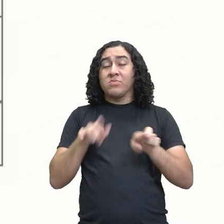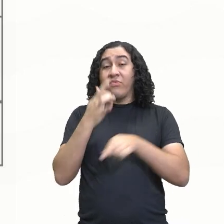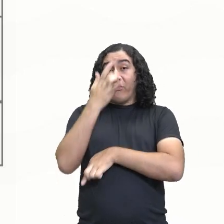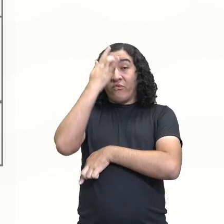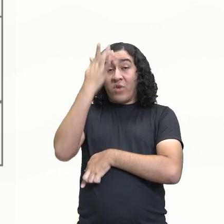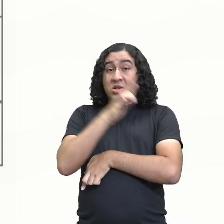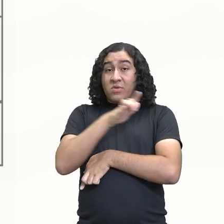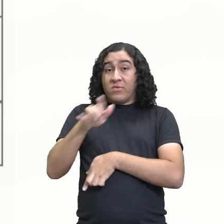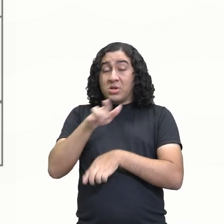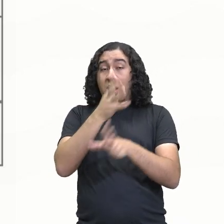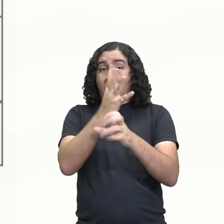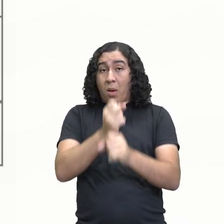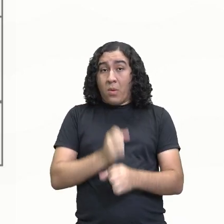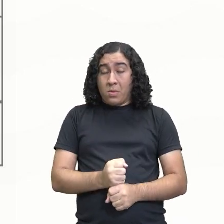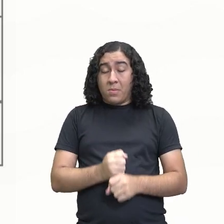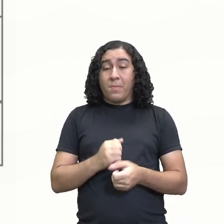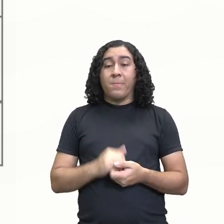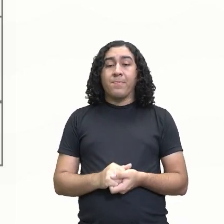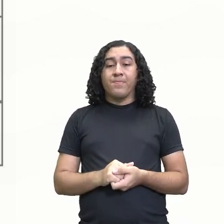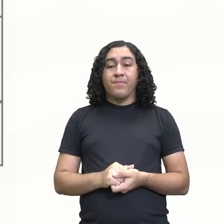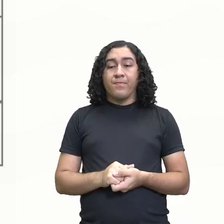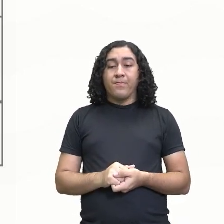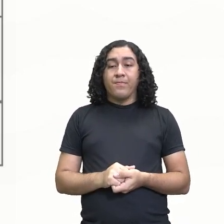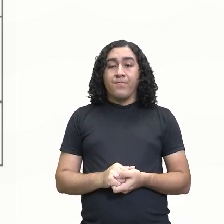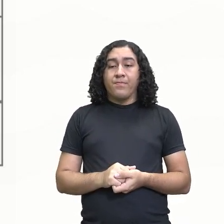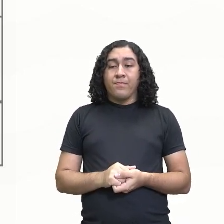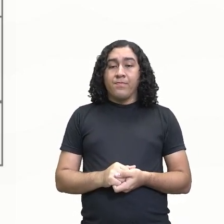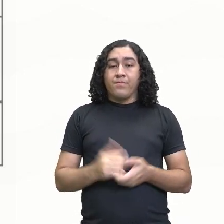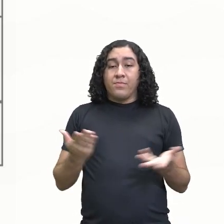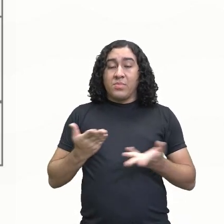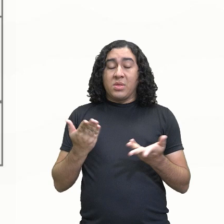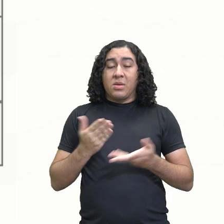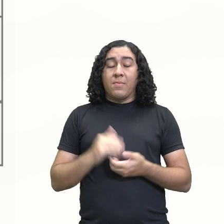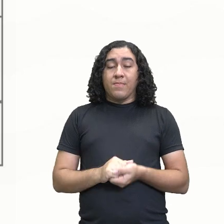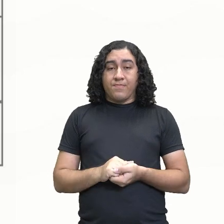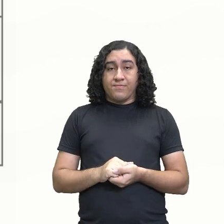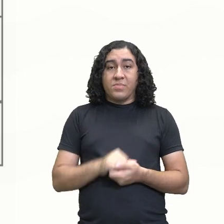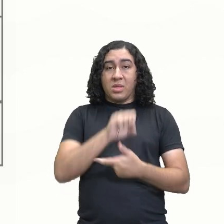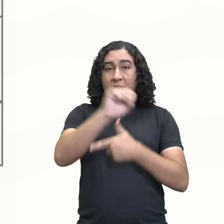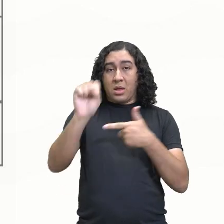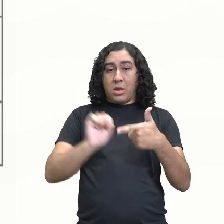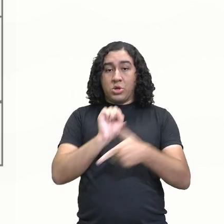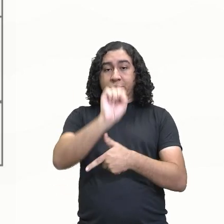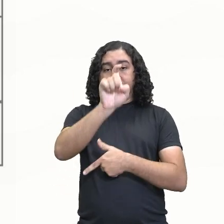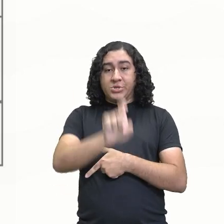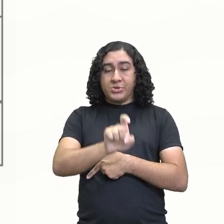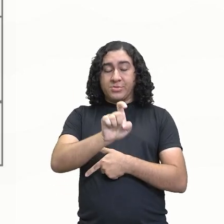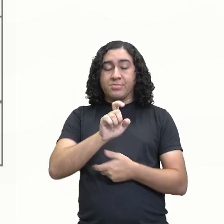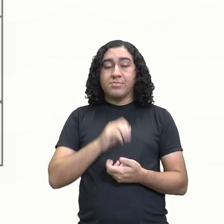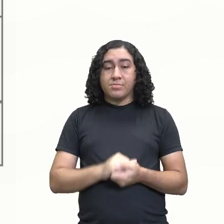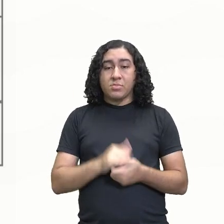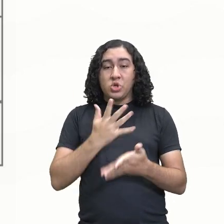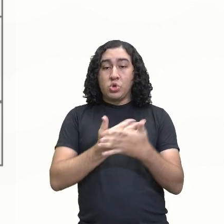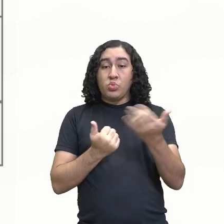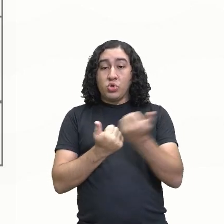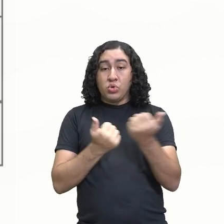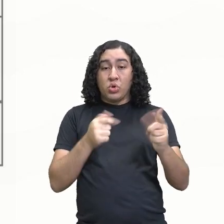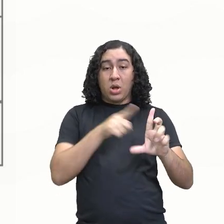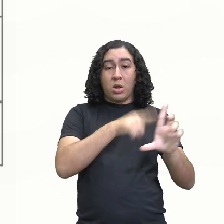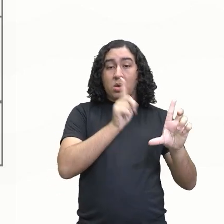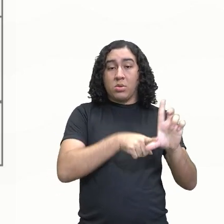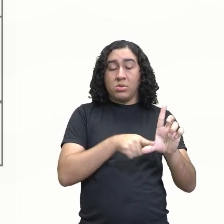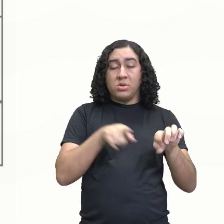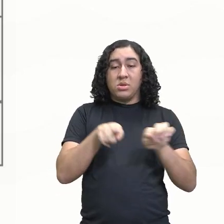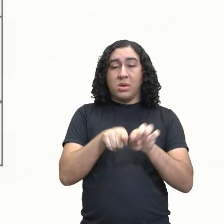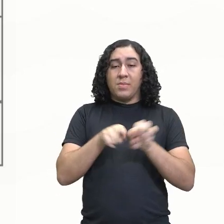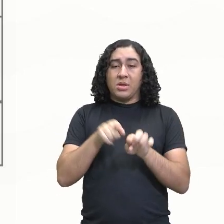fácil para você, vamos aí jogar quem? Seno x. Então, substituindo aí o valor do ângulo, seno